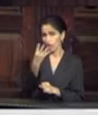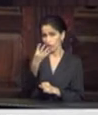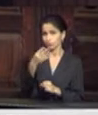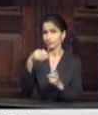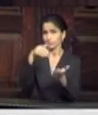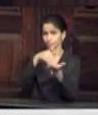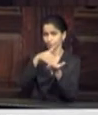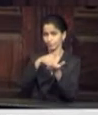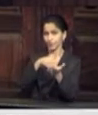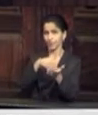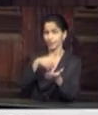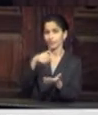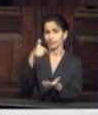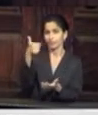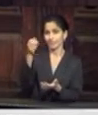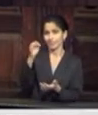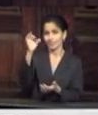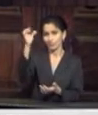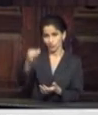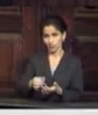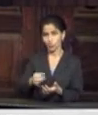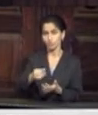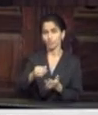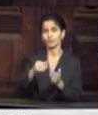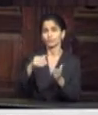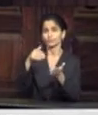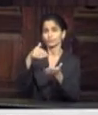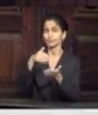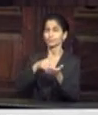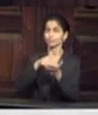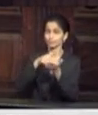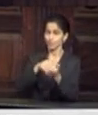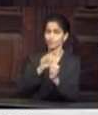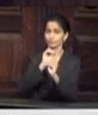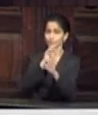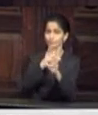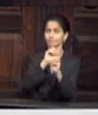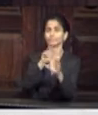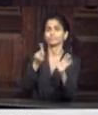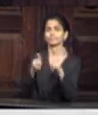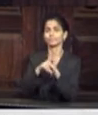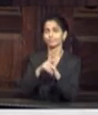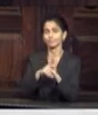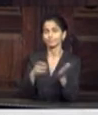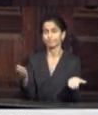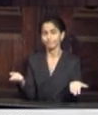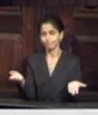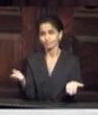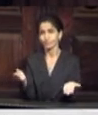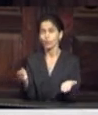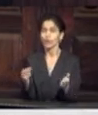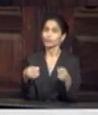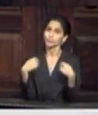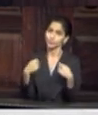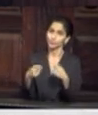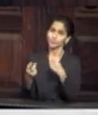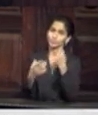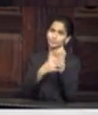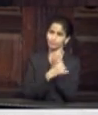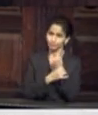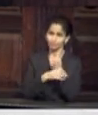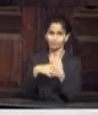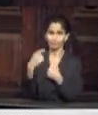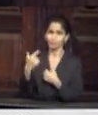Ora, essas metas vão ficando inatingíveis sem o lastro financeiro que poderia estar assegurado pelos recursos da